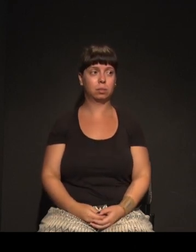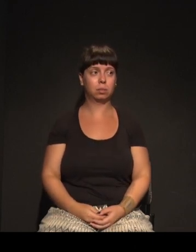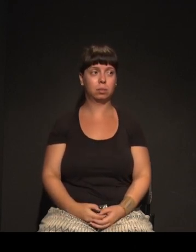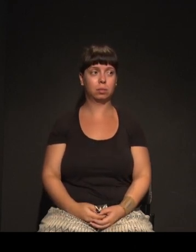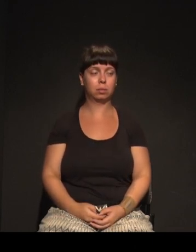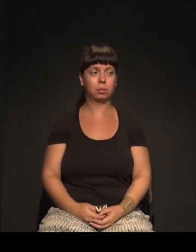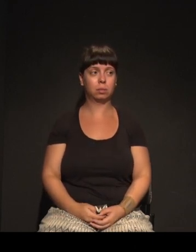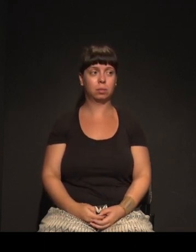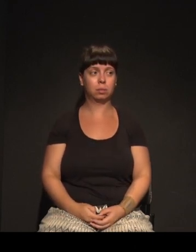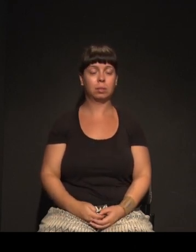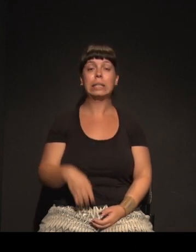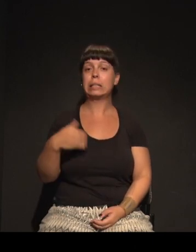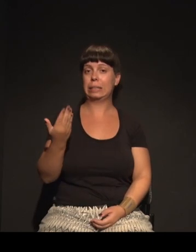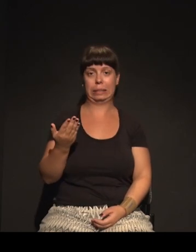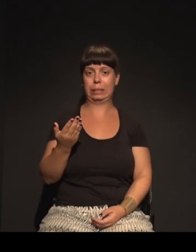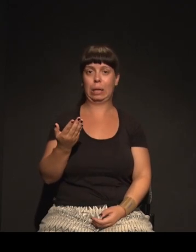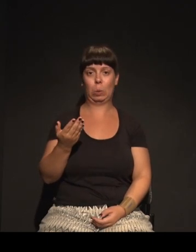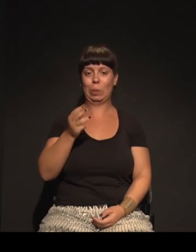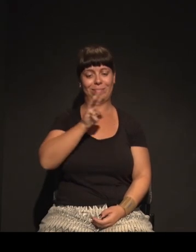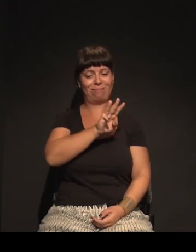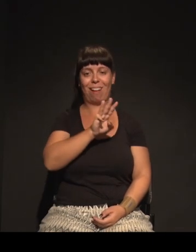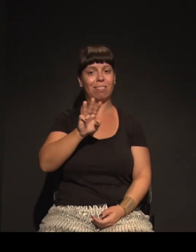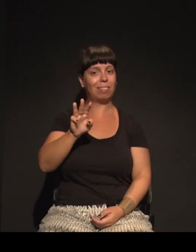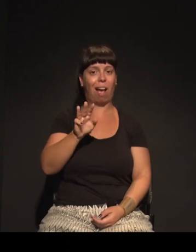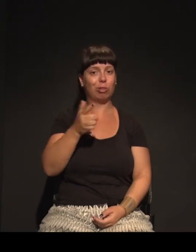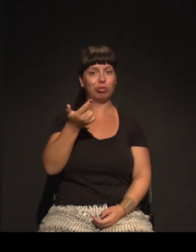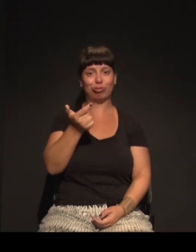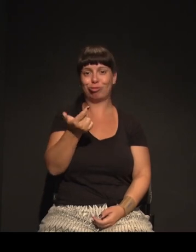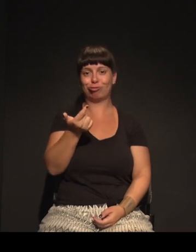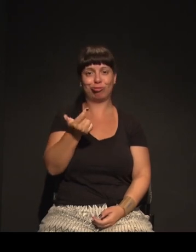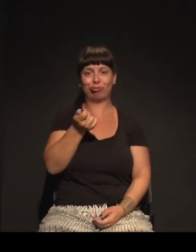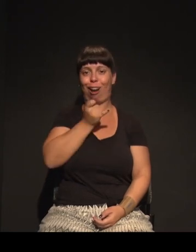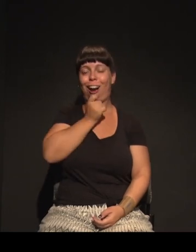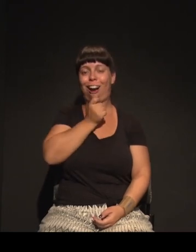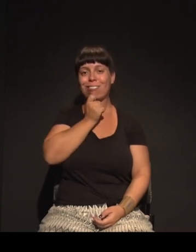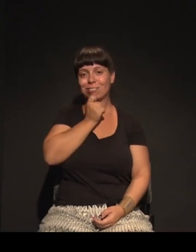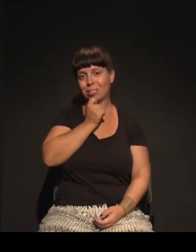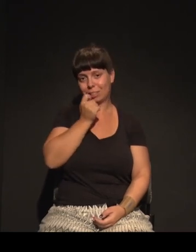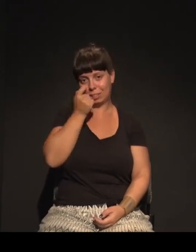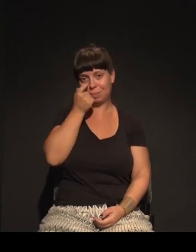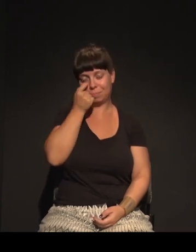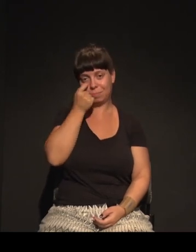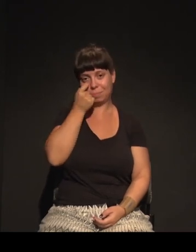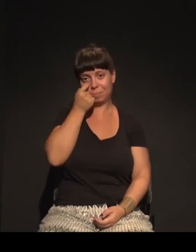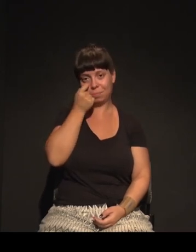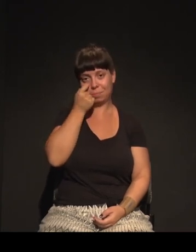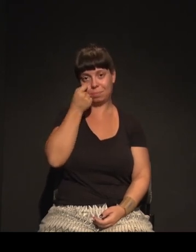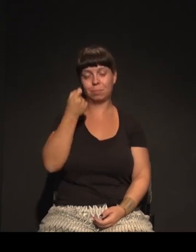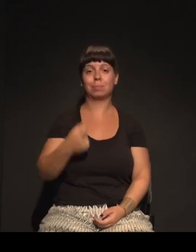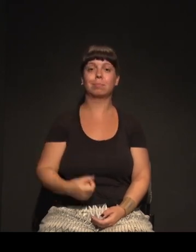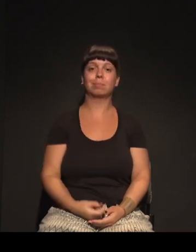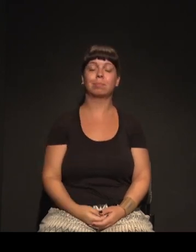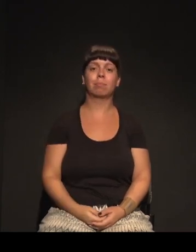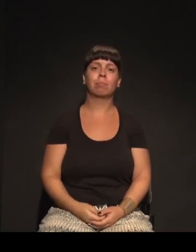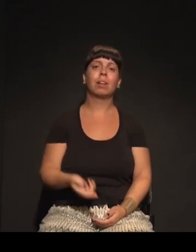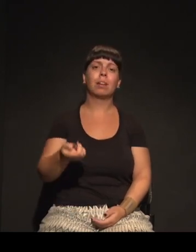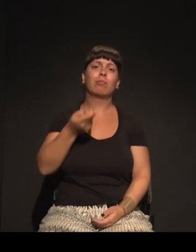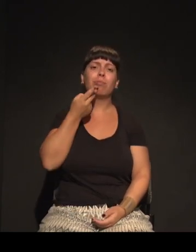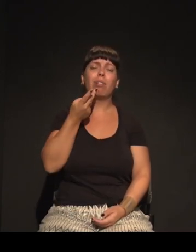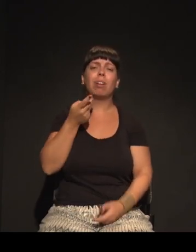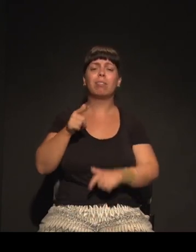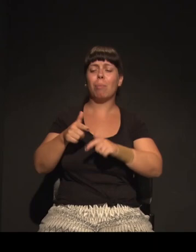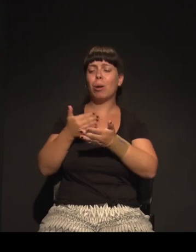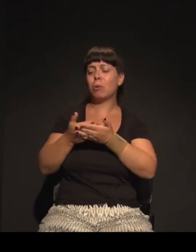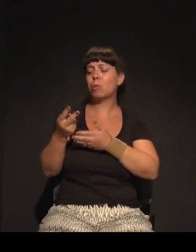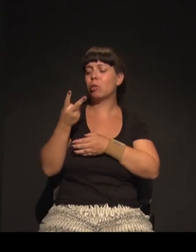ela não é disponível na internet ela é um trabalho ainda que tem que eu falei aos 22 anos